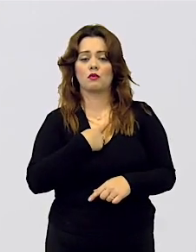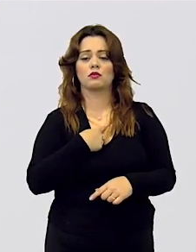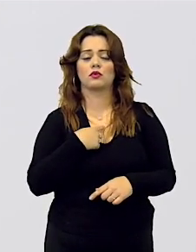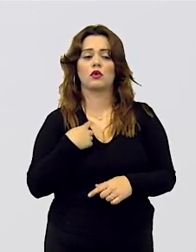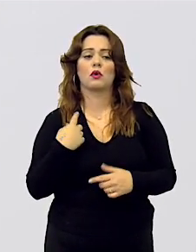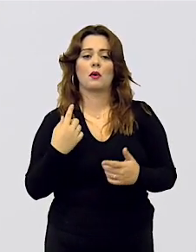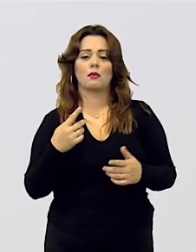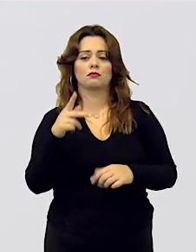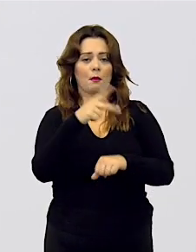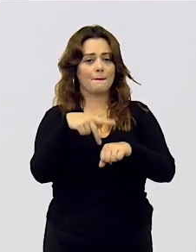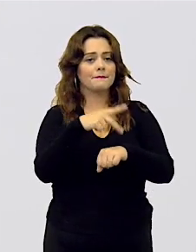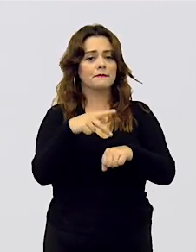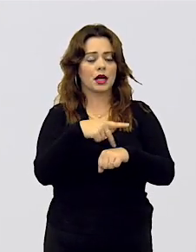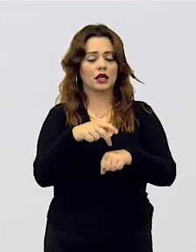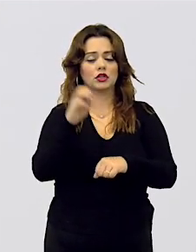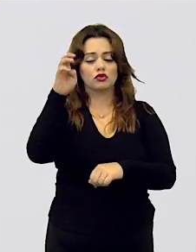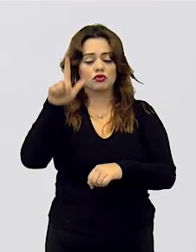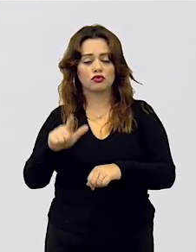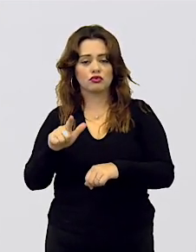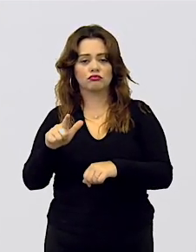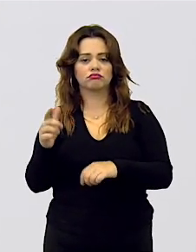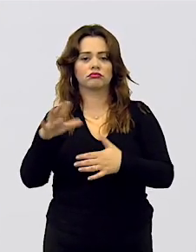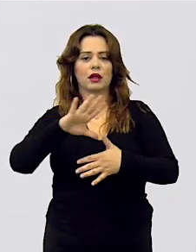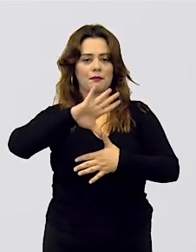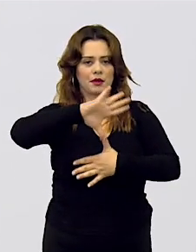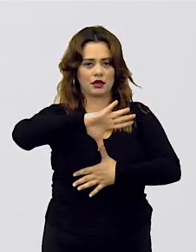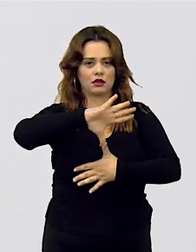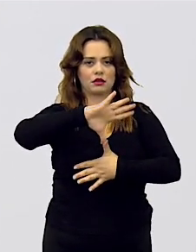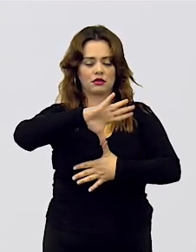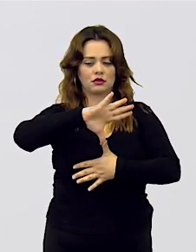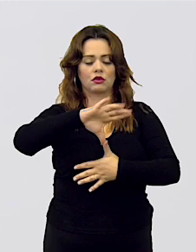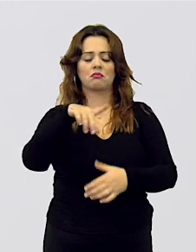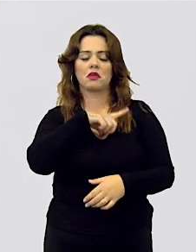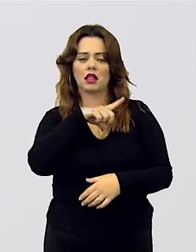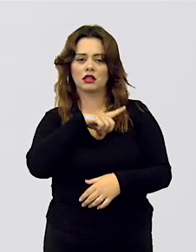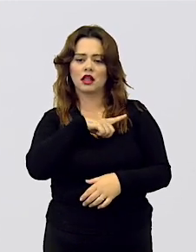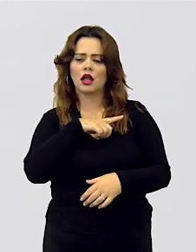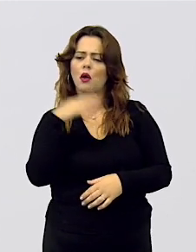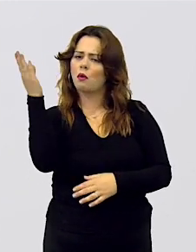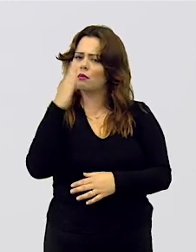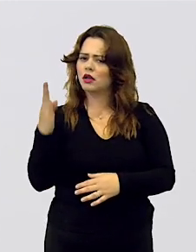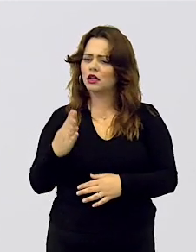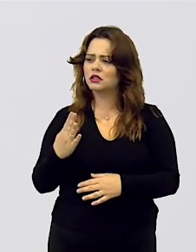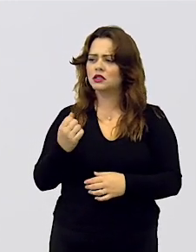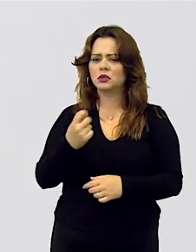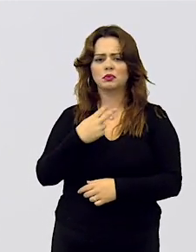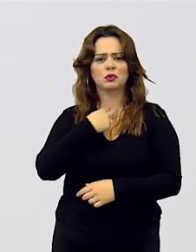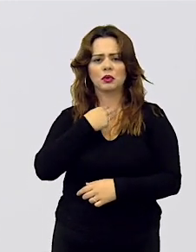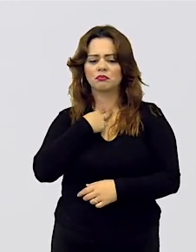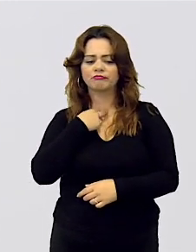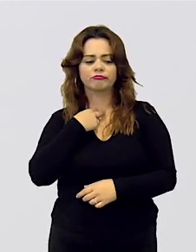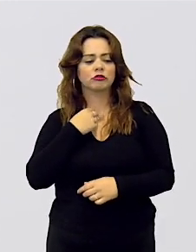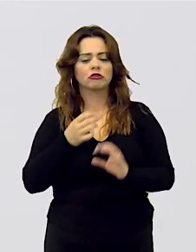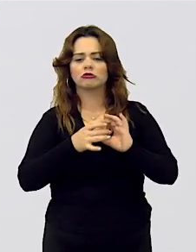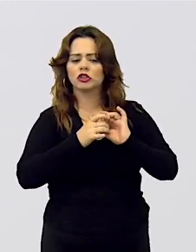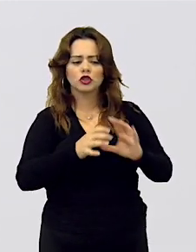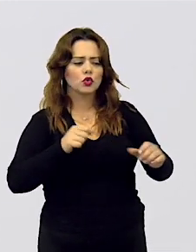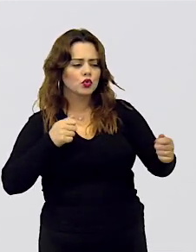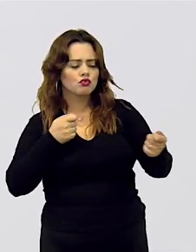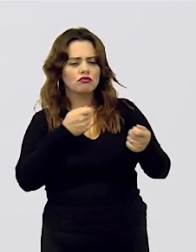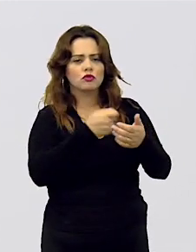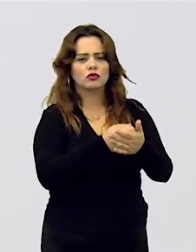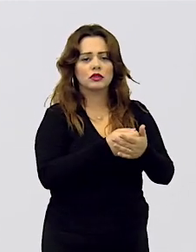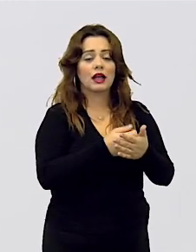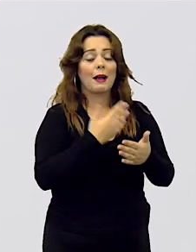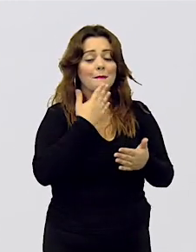posso dizer sem medo de errar a maior potência Agro Ambiental do planeta o Brasil não pode deixar de buscar uma maior aproximação